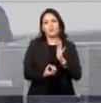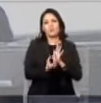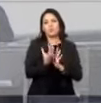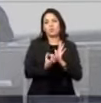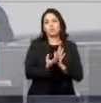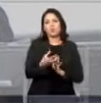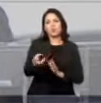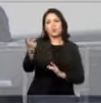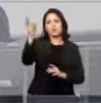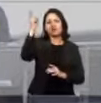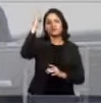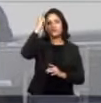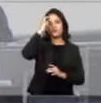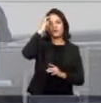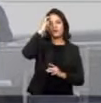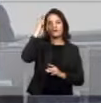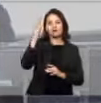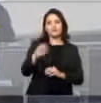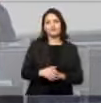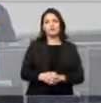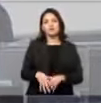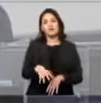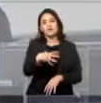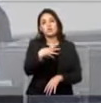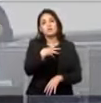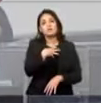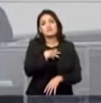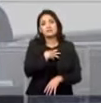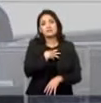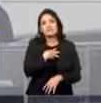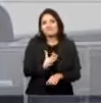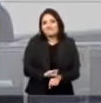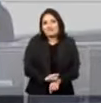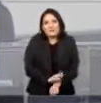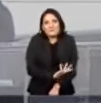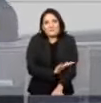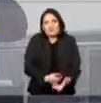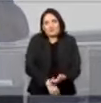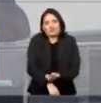me sinto até emocionado com esse momento.